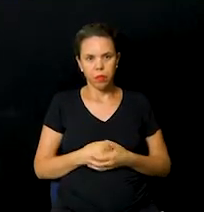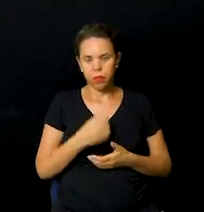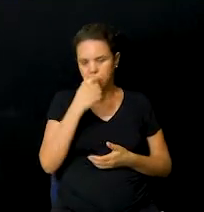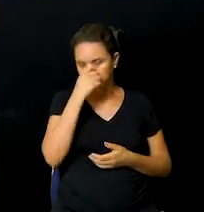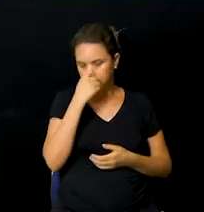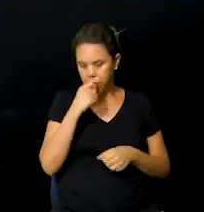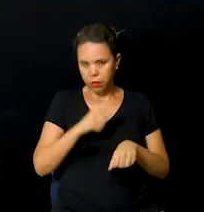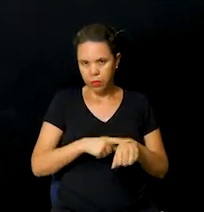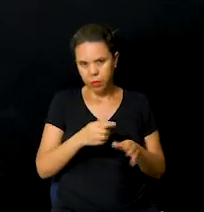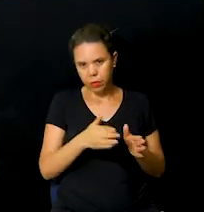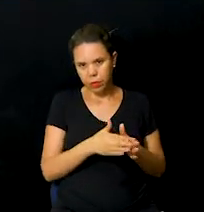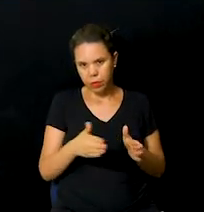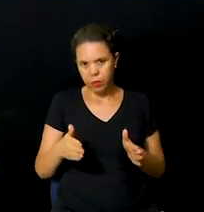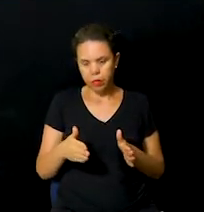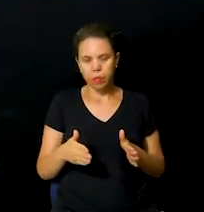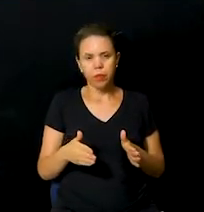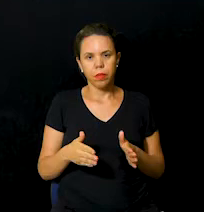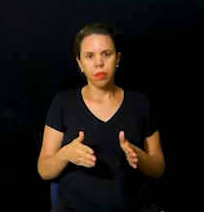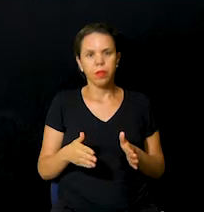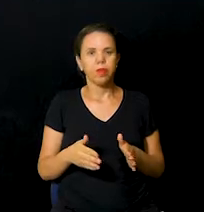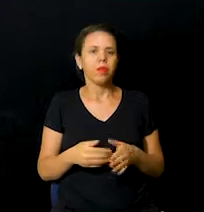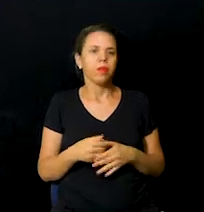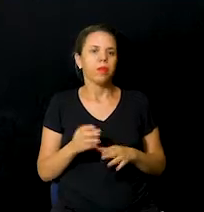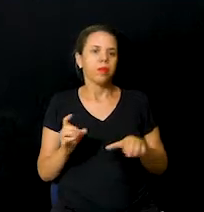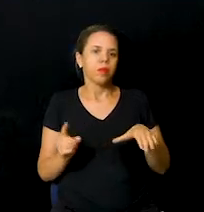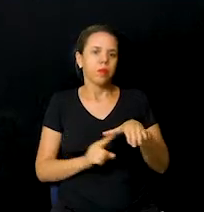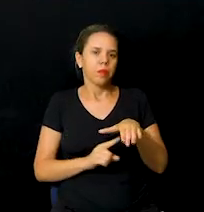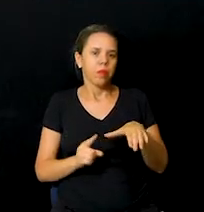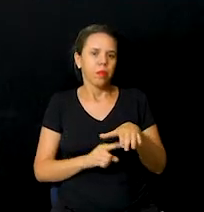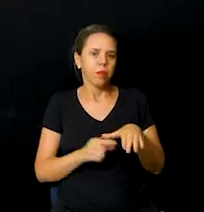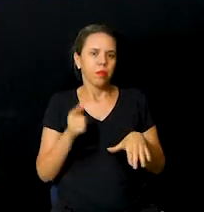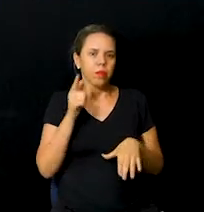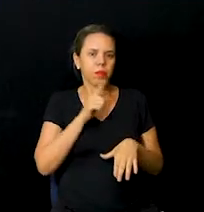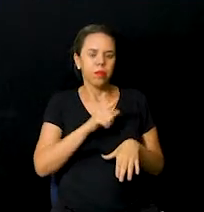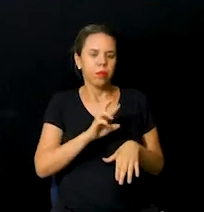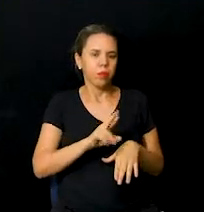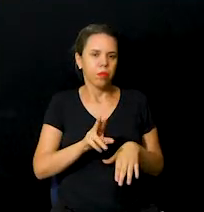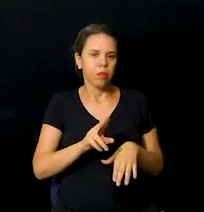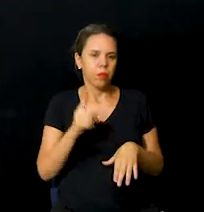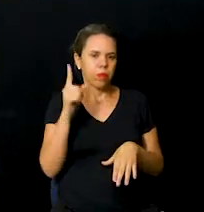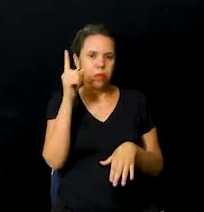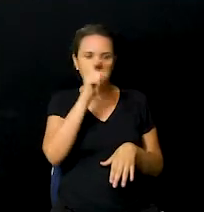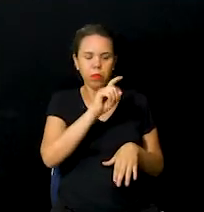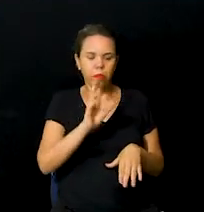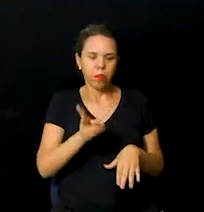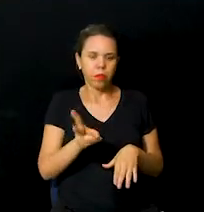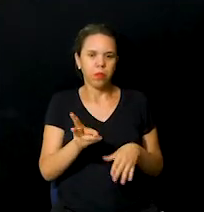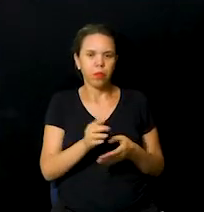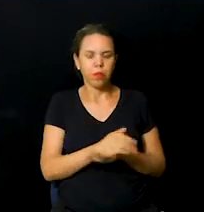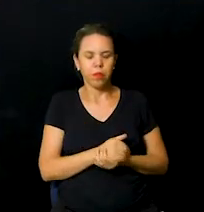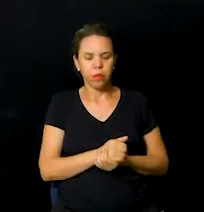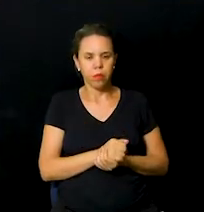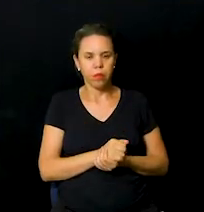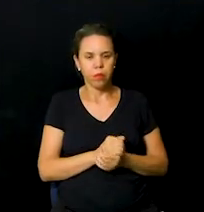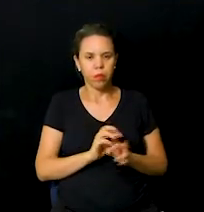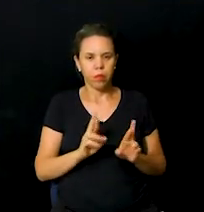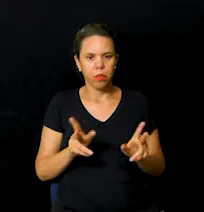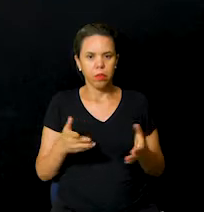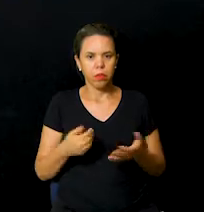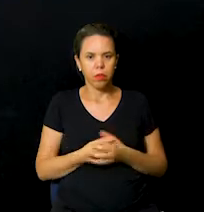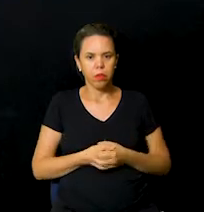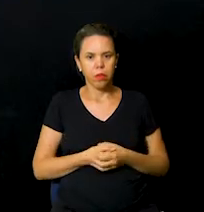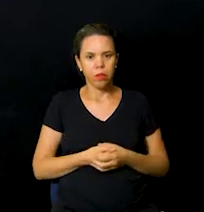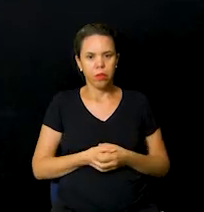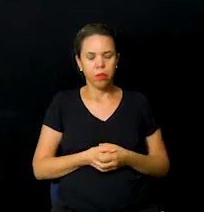certo tempo para você fidelizar a cliente. Conquistar a cliente não é difícil, mas manter é o